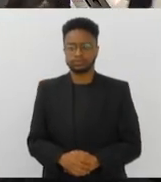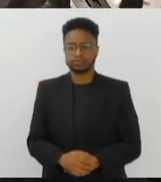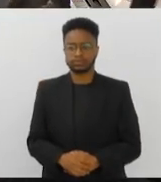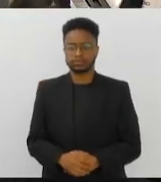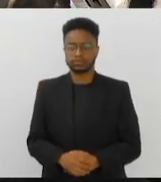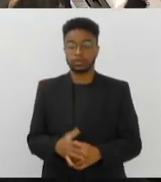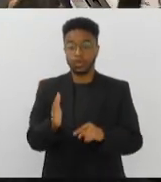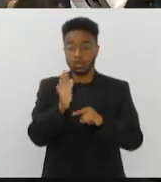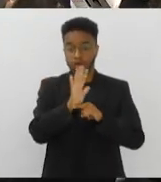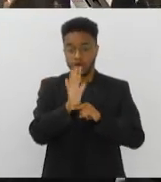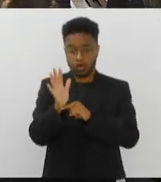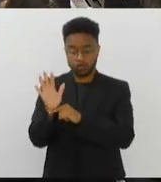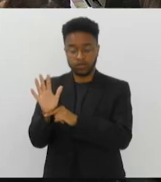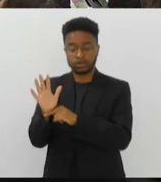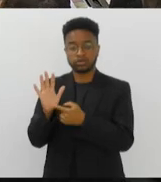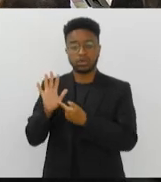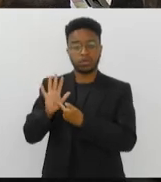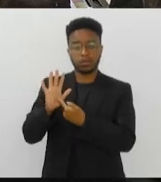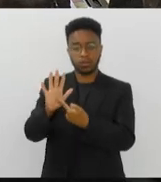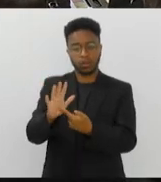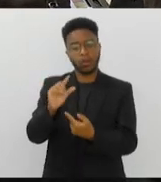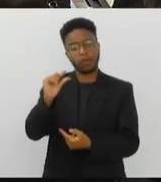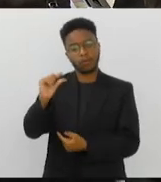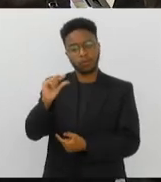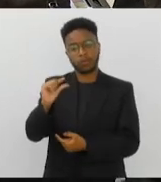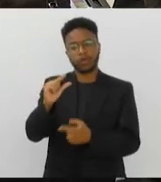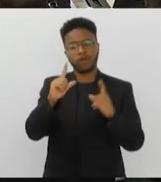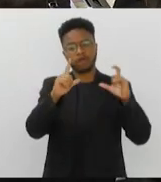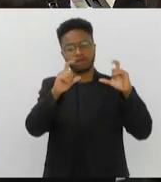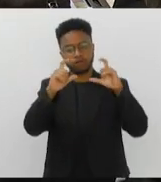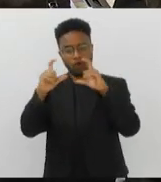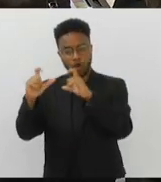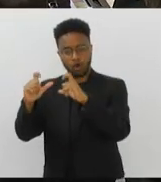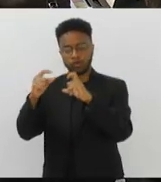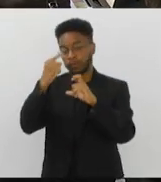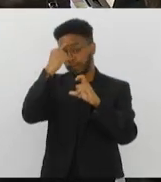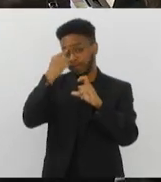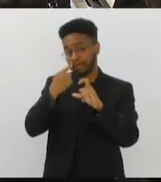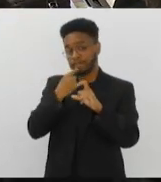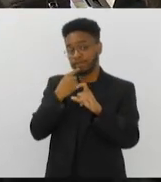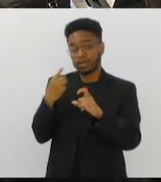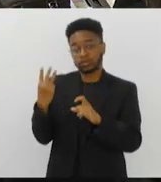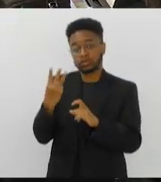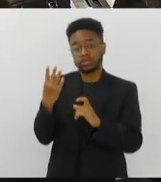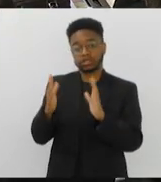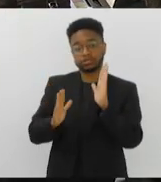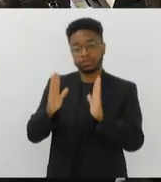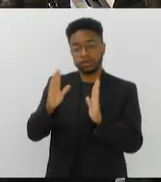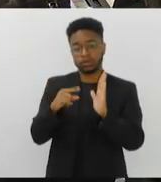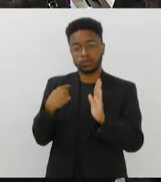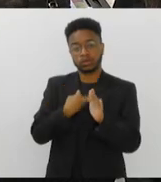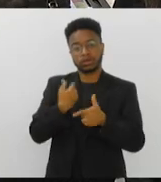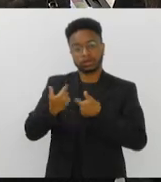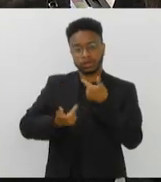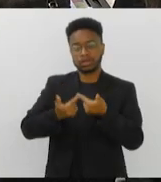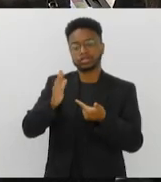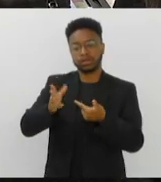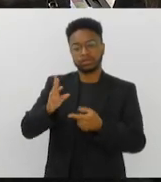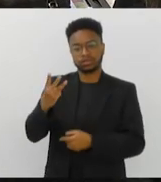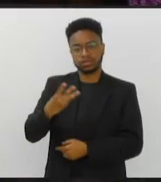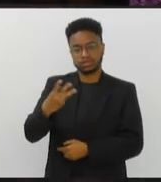Esse vídeo reuniu aí um pouquinho de fotos e imagens dos 3 mandatos que a gente está... O terceiro está